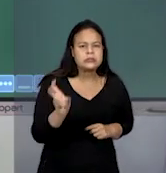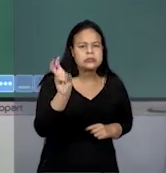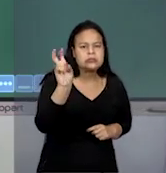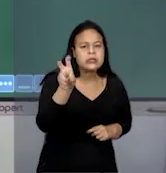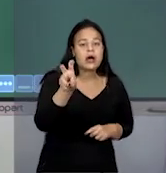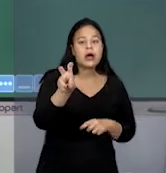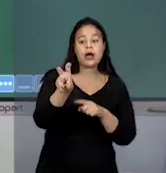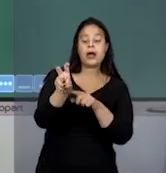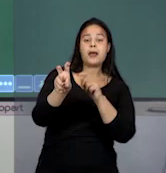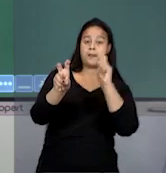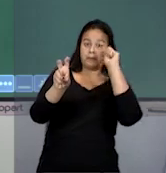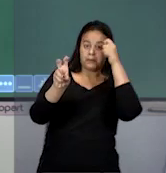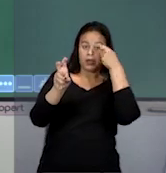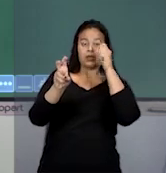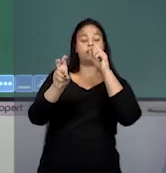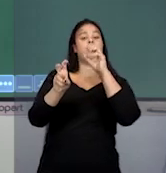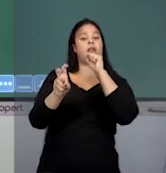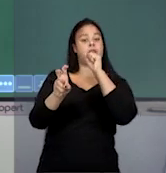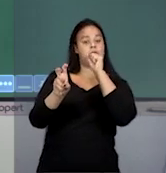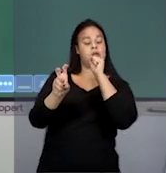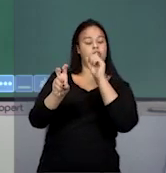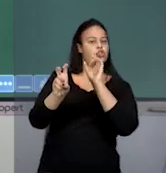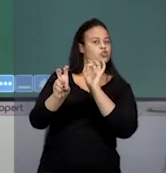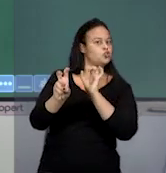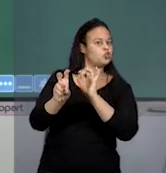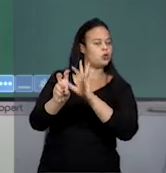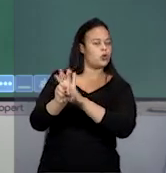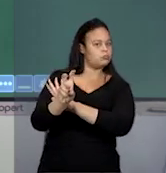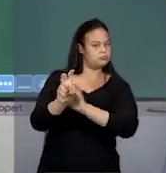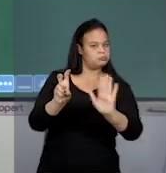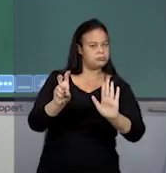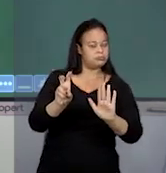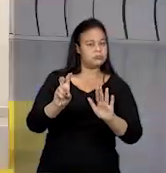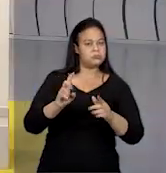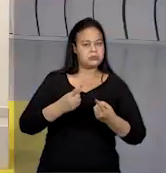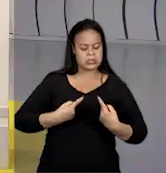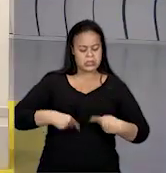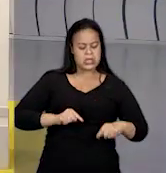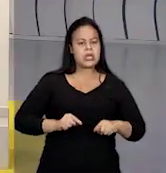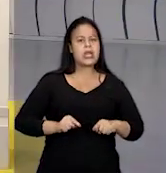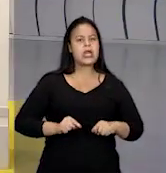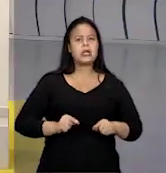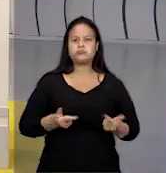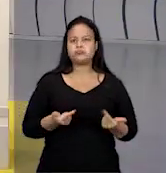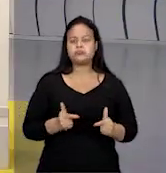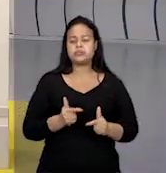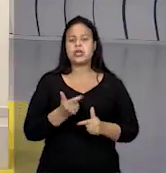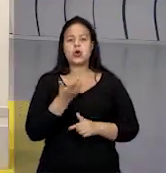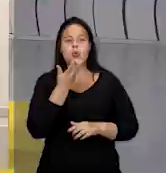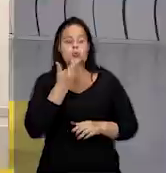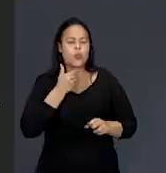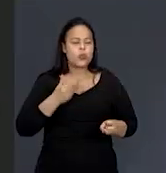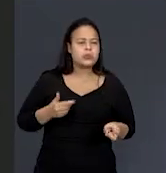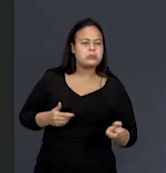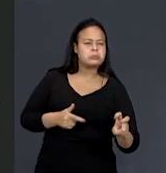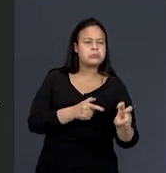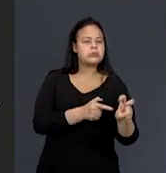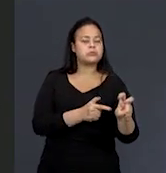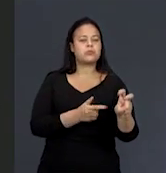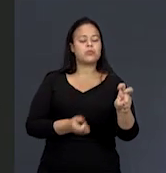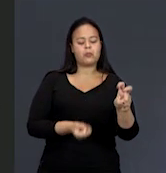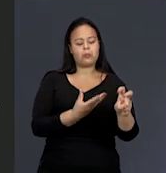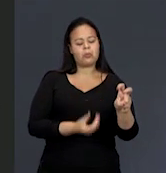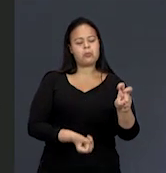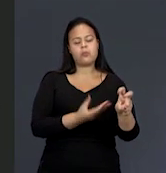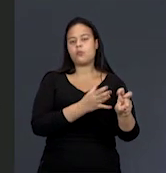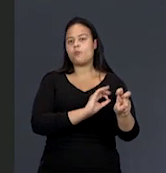preta quanto laranja, elas só produzem esse tipo de pigmento e as albinas não produzem. Aí eu tenho aqui a figura com 4